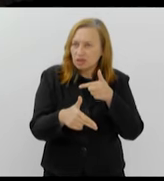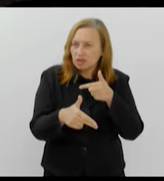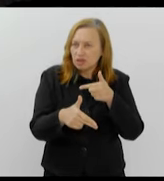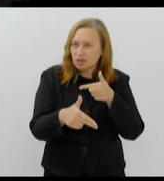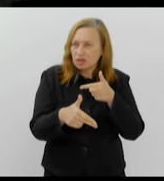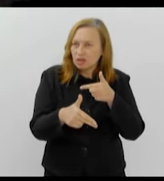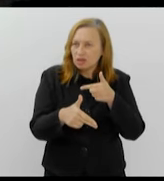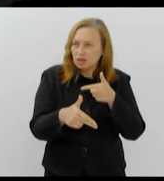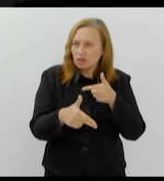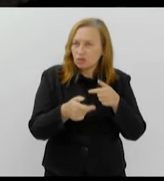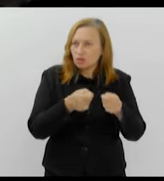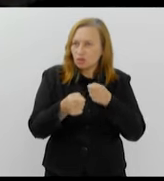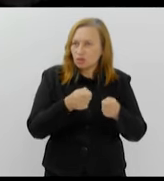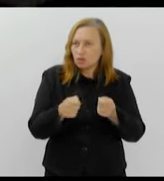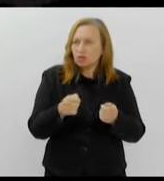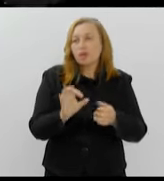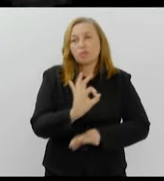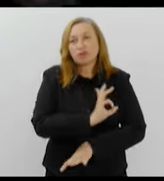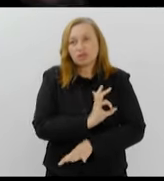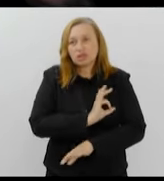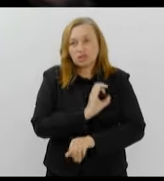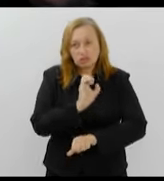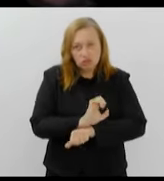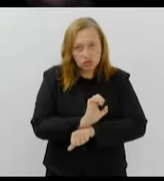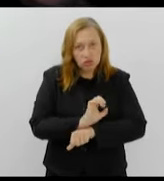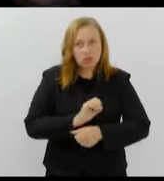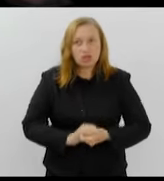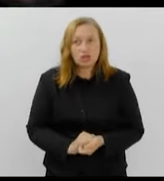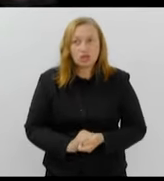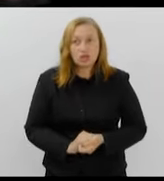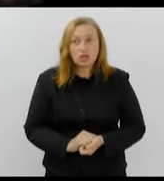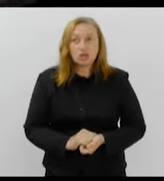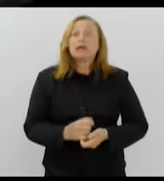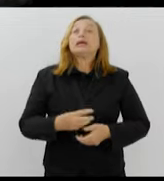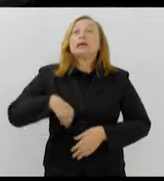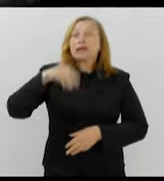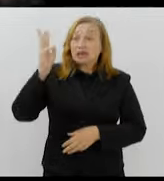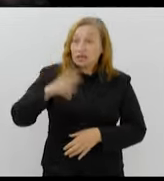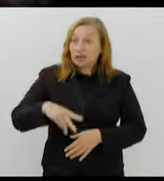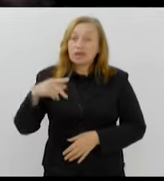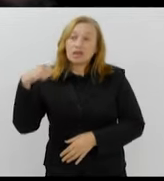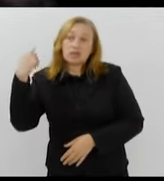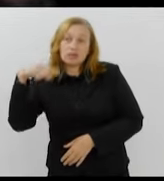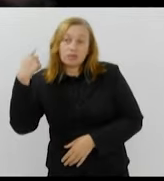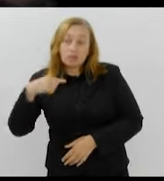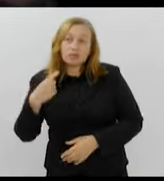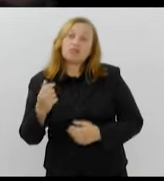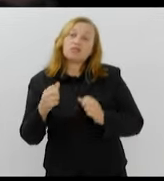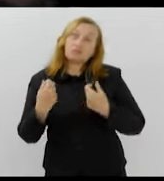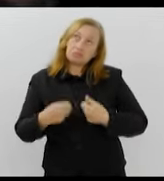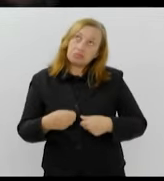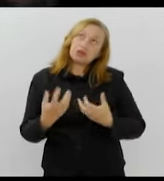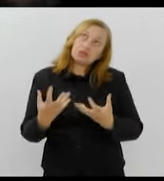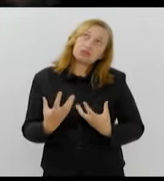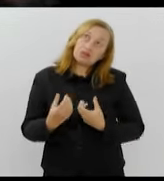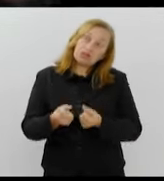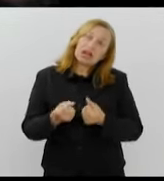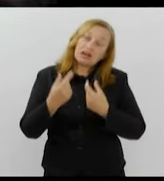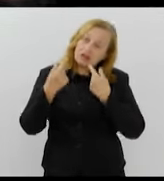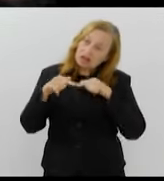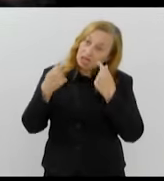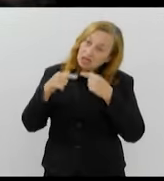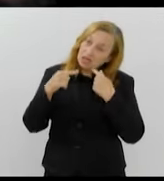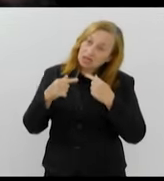estado e a gente topou porque quem tá na vida pública tem que aceitar crítica processo